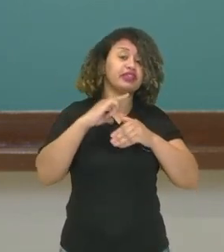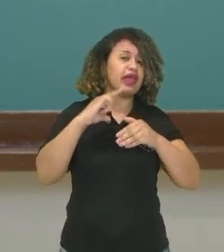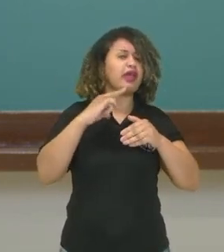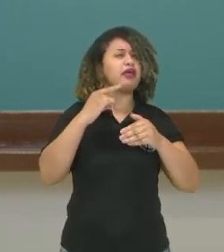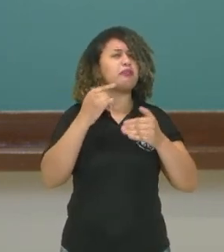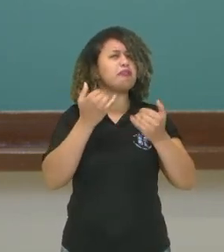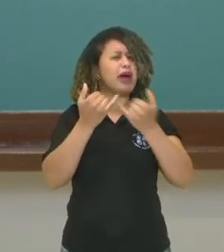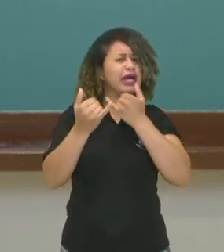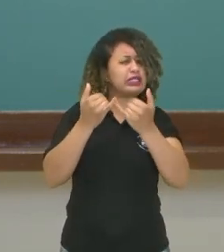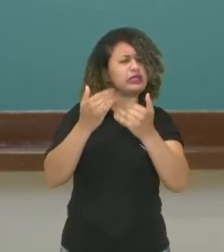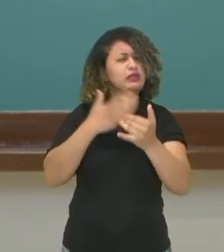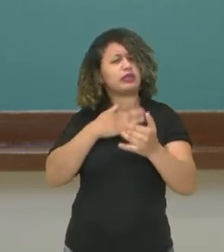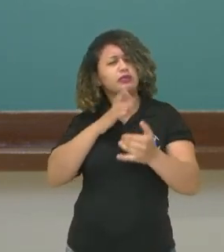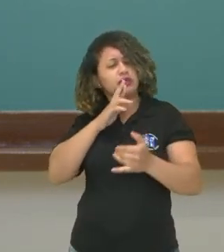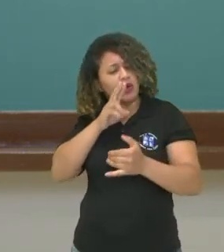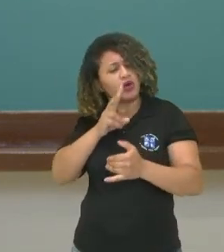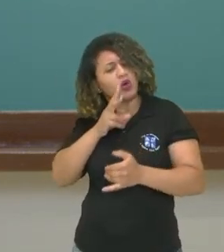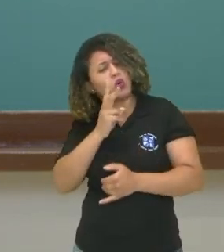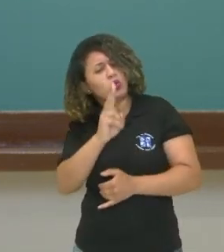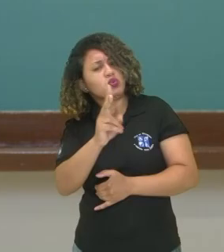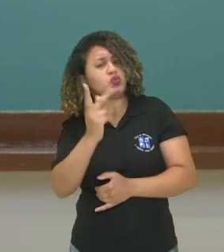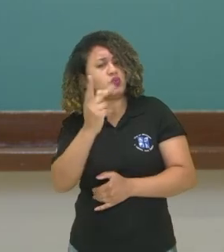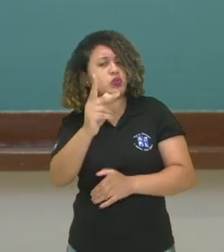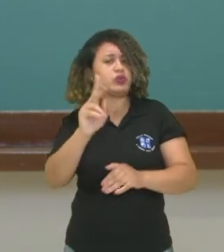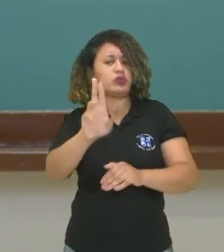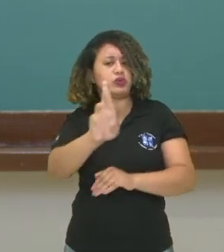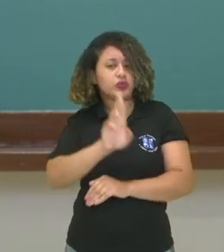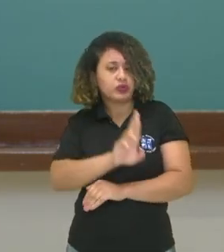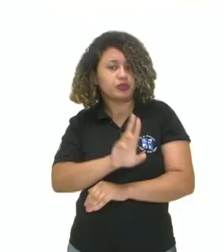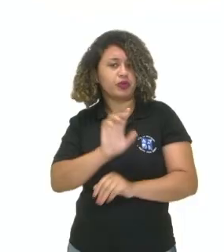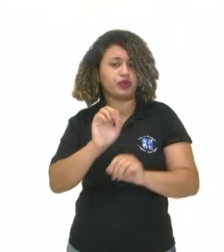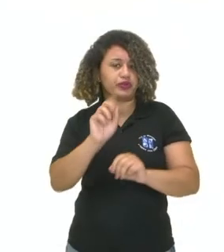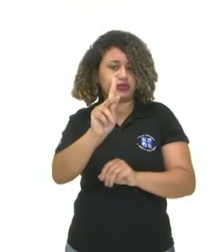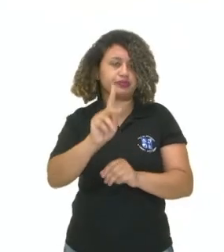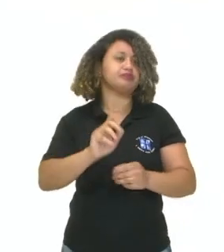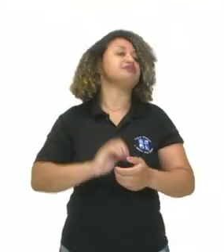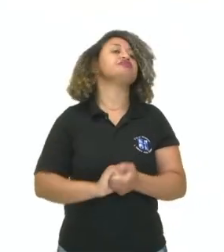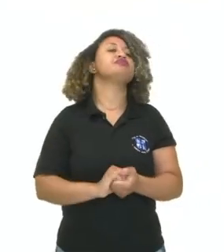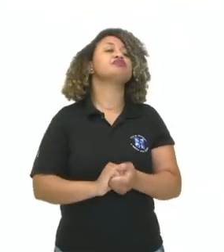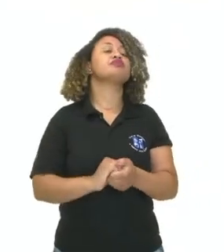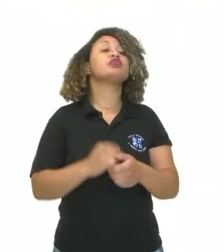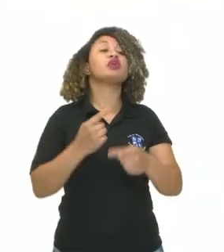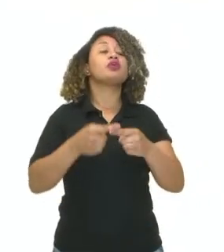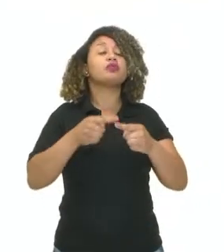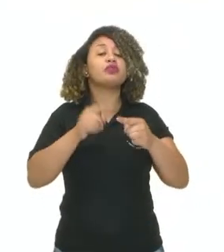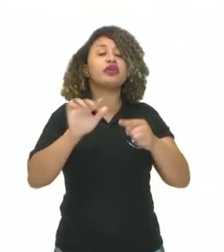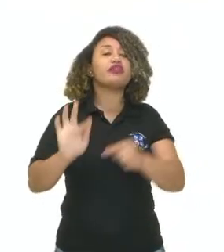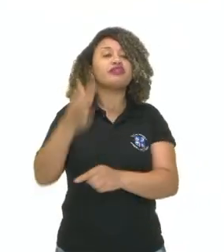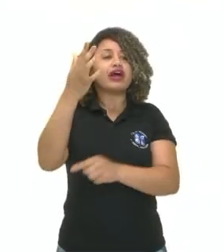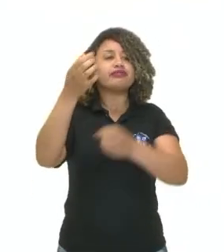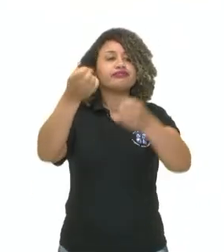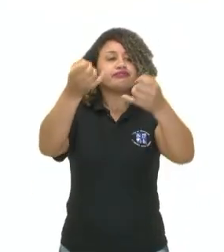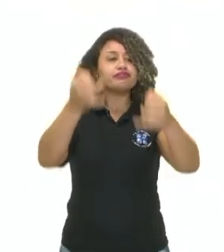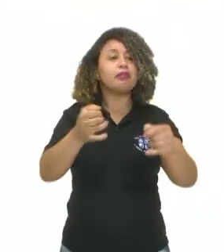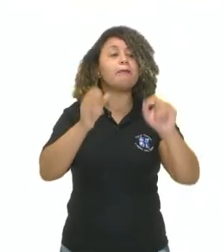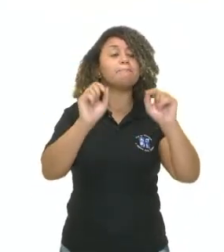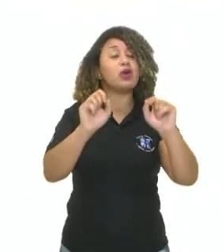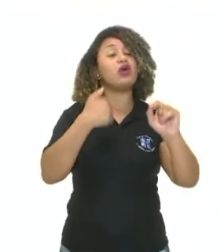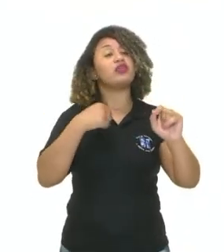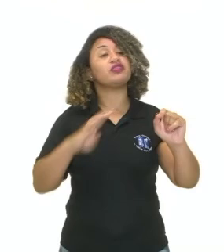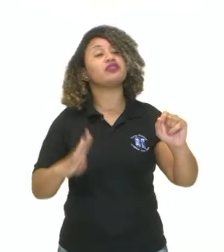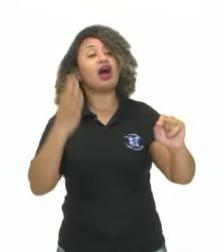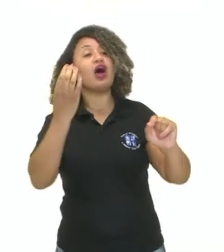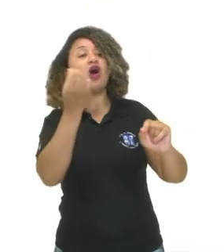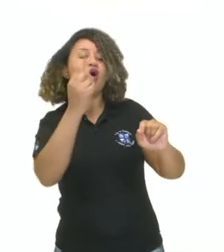ideia semelhante, mantenha com suas palavras. Porque os fatos citados podem ser falsos ou fazer